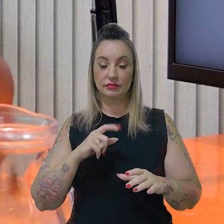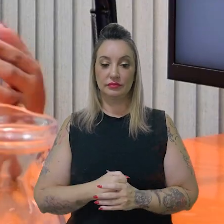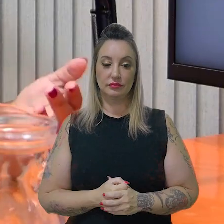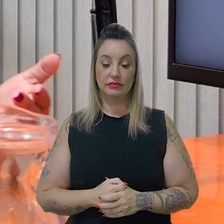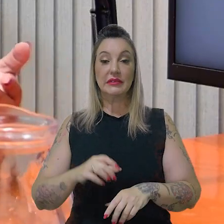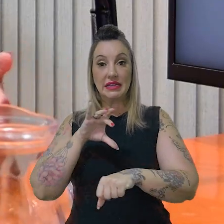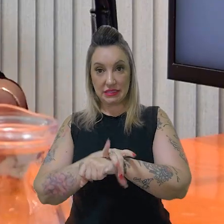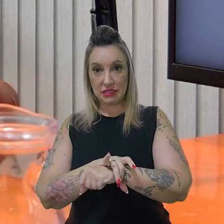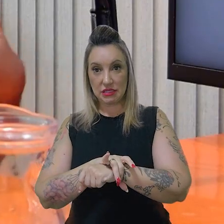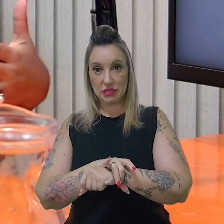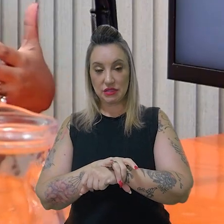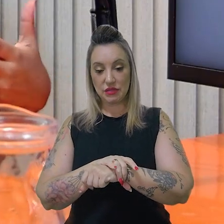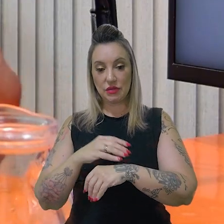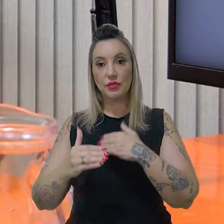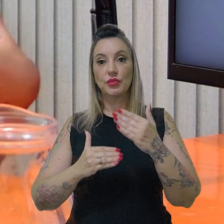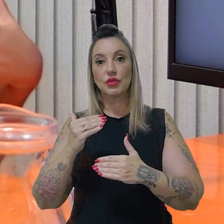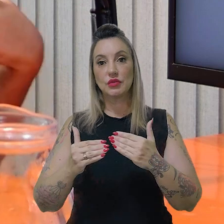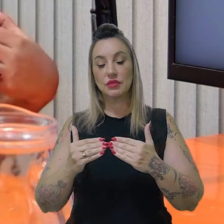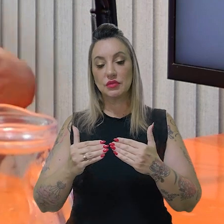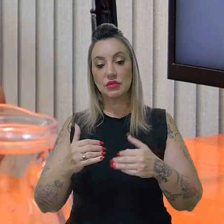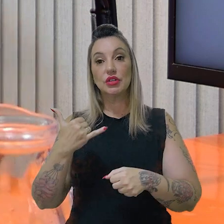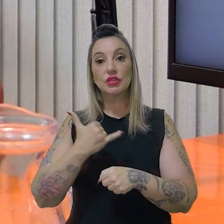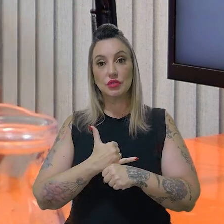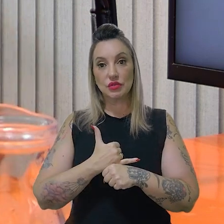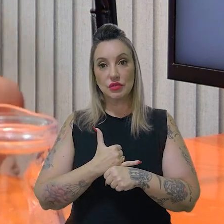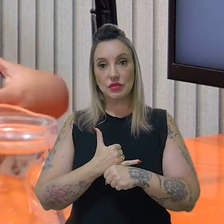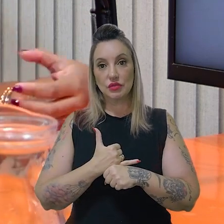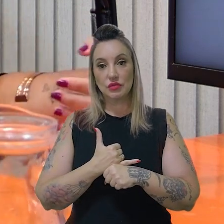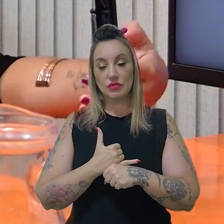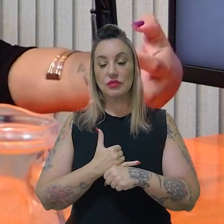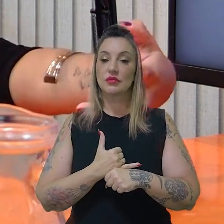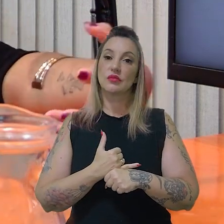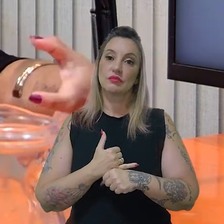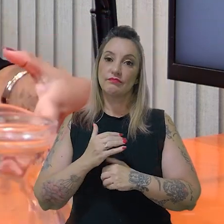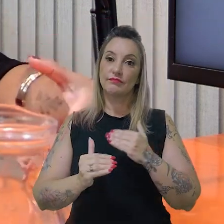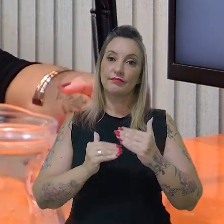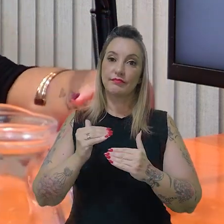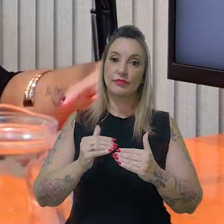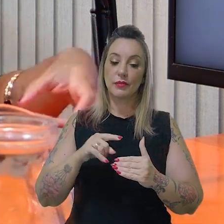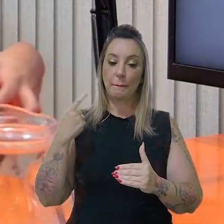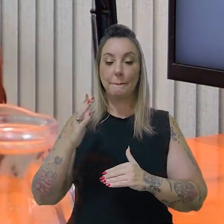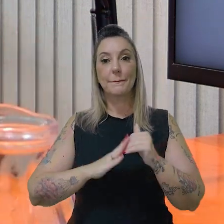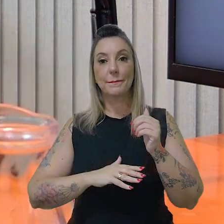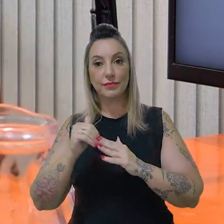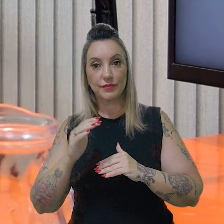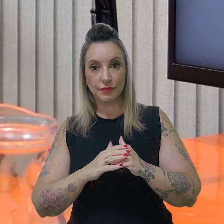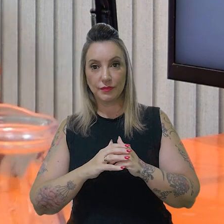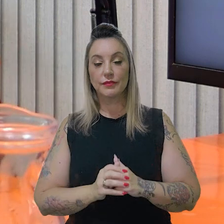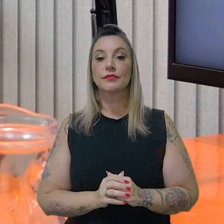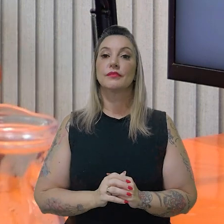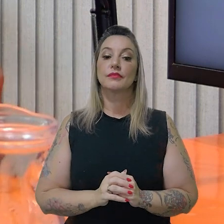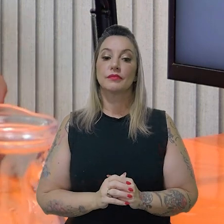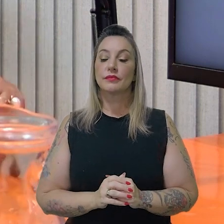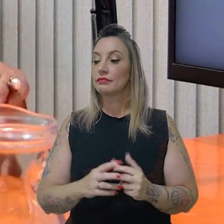segurança do do processo da do gerenciamento ele é uma um processo do que a gente construiu né